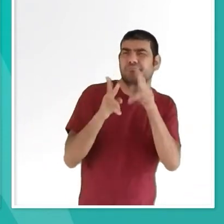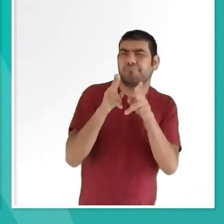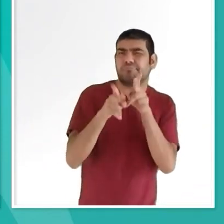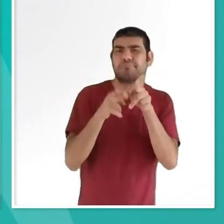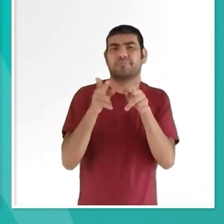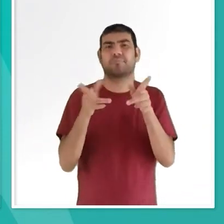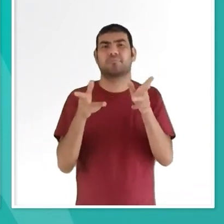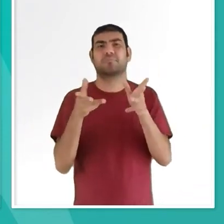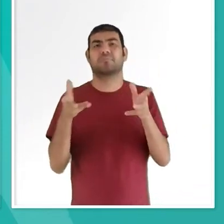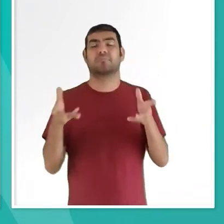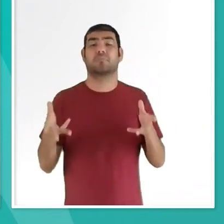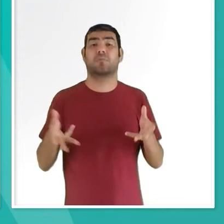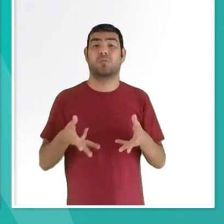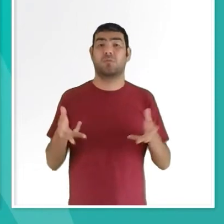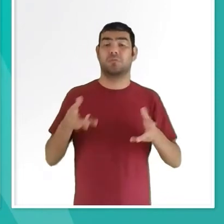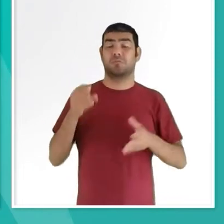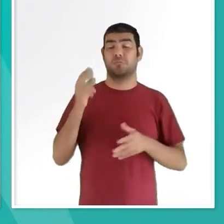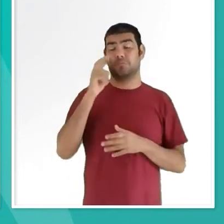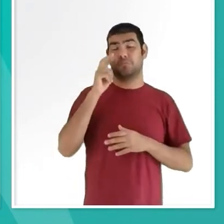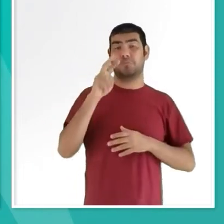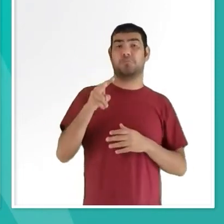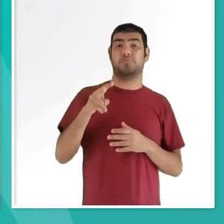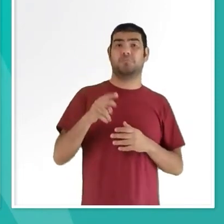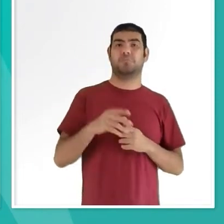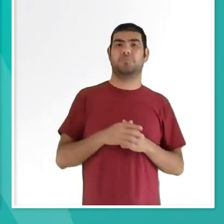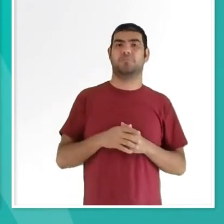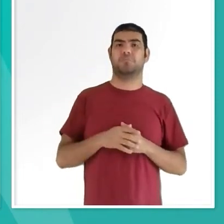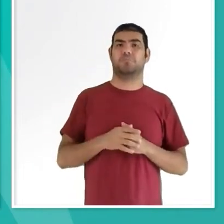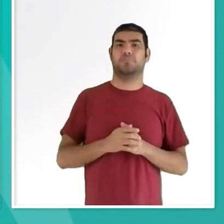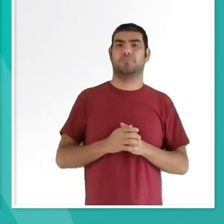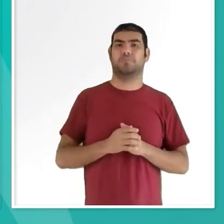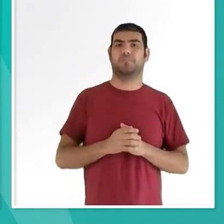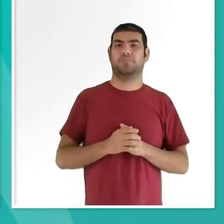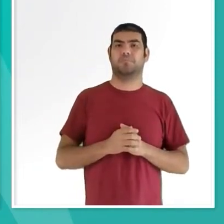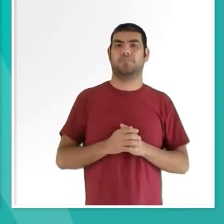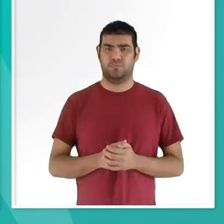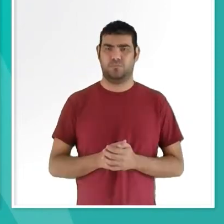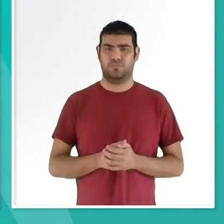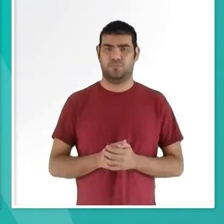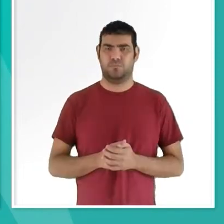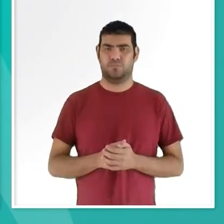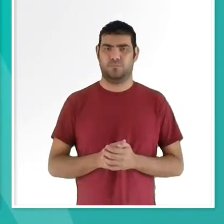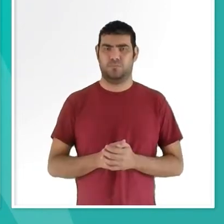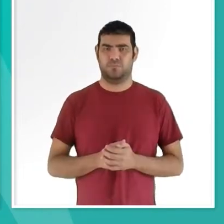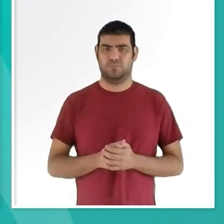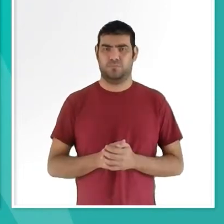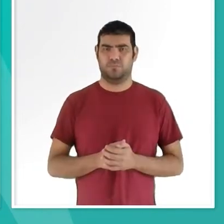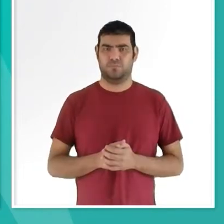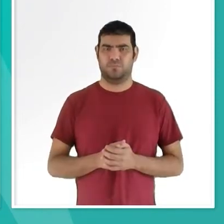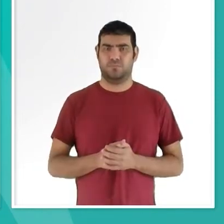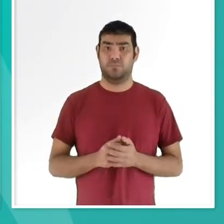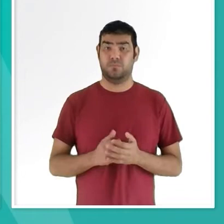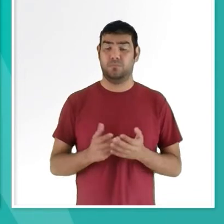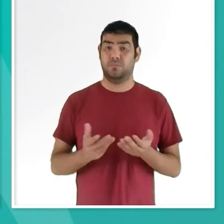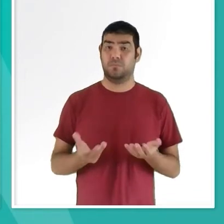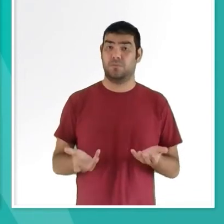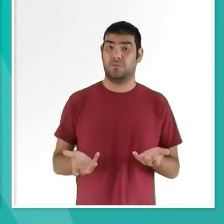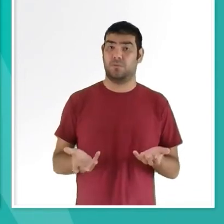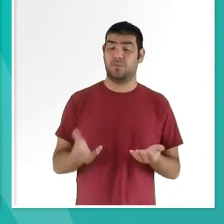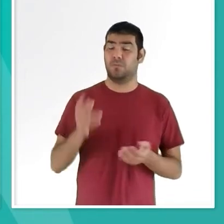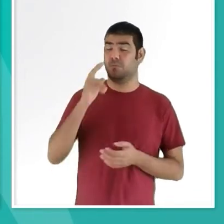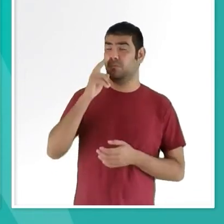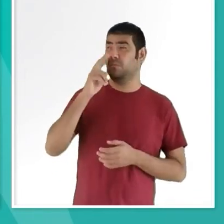vamos ver os fundamentos principais, tais quais eles são hoje. Então vamos ver as habilidades específicas do